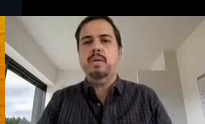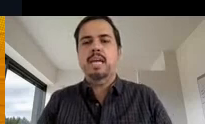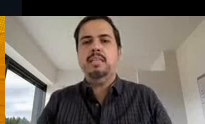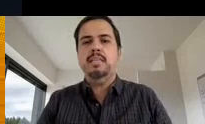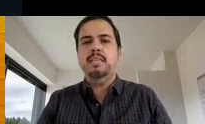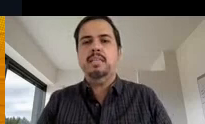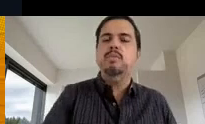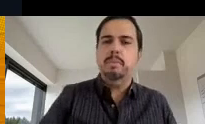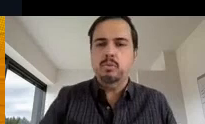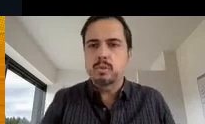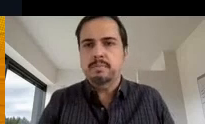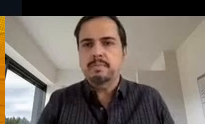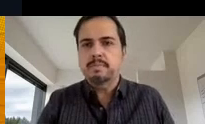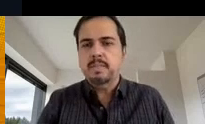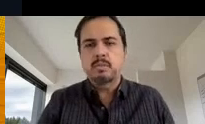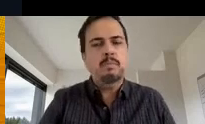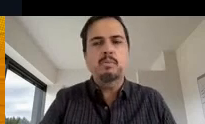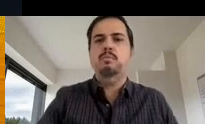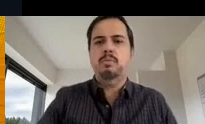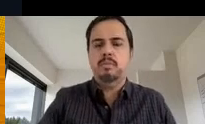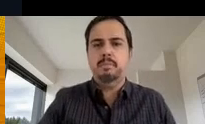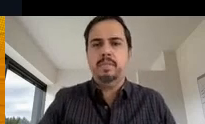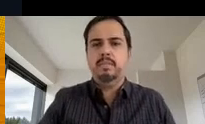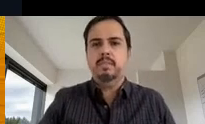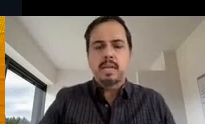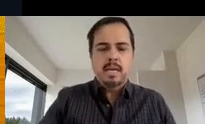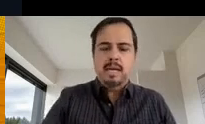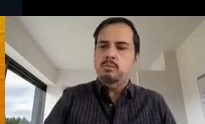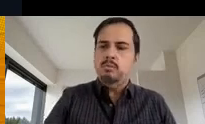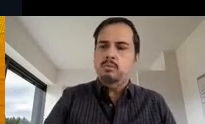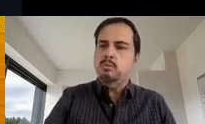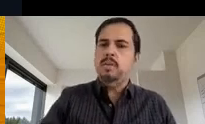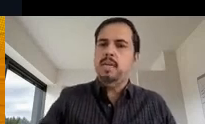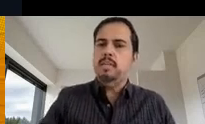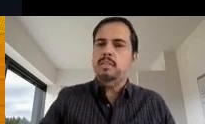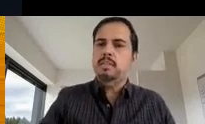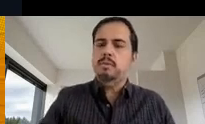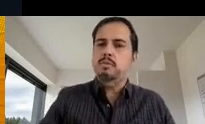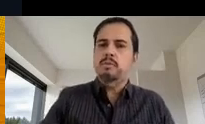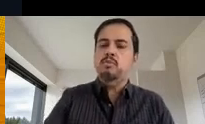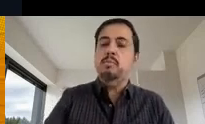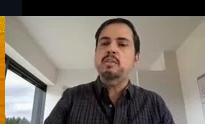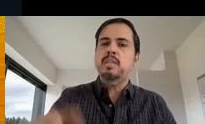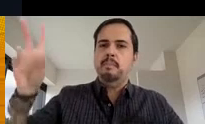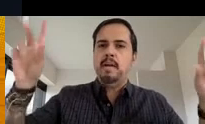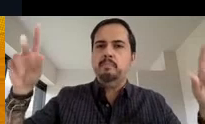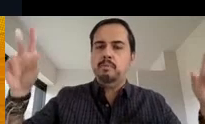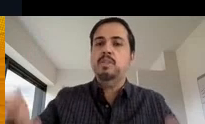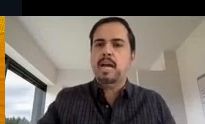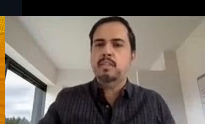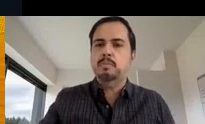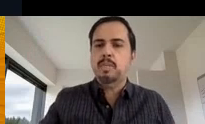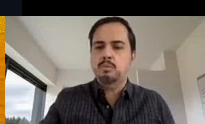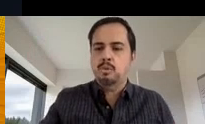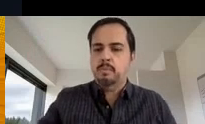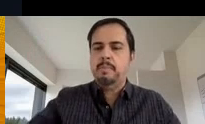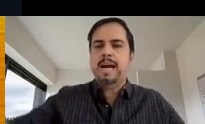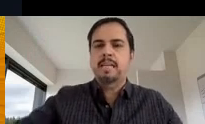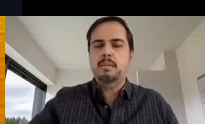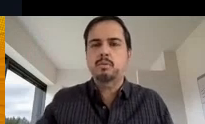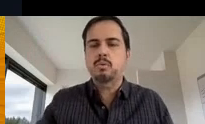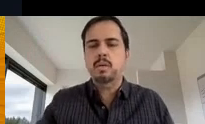acha no direito também porque ela tem a mesma função da pessoa. Isso é muito comum nas empresas. Cara, eu estou na mesma hierarquia da pessoa, eu faço o mesmo trabalho da pessoa,